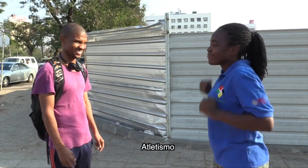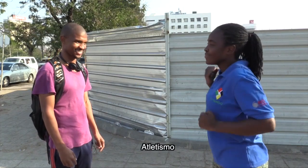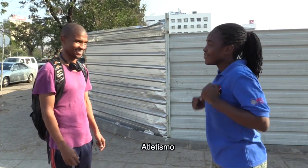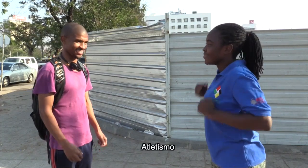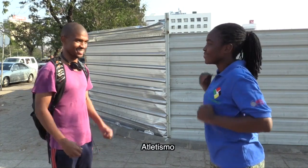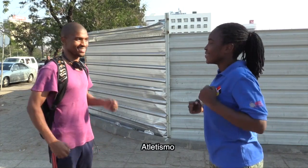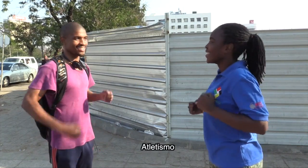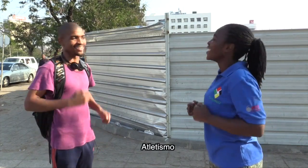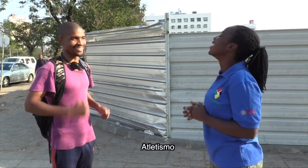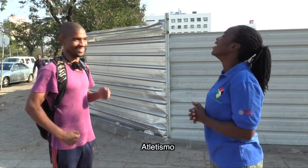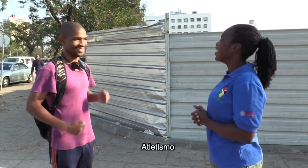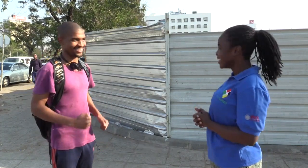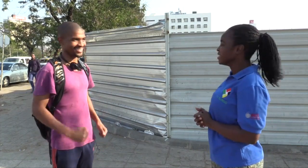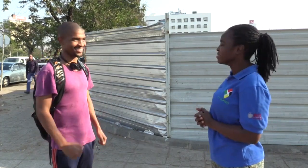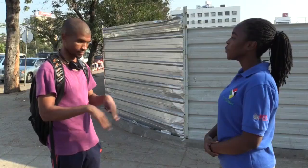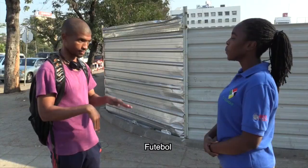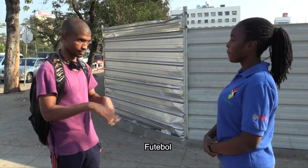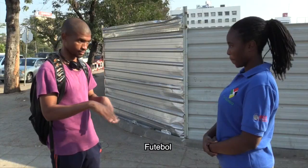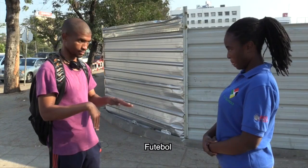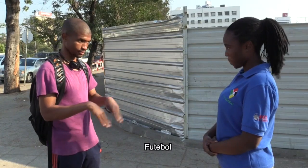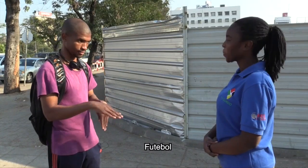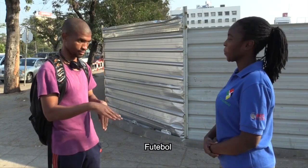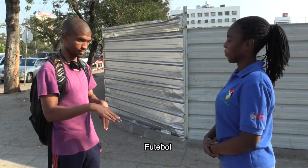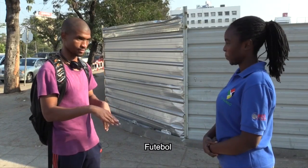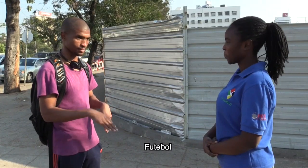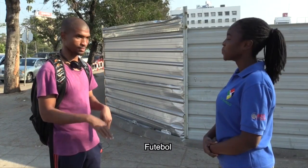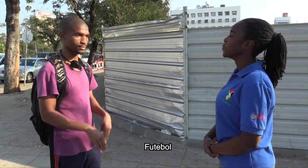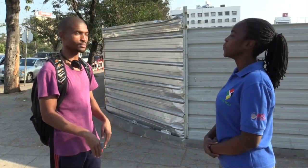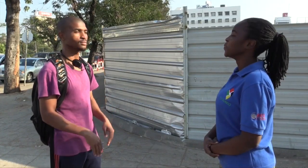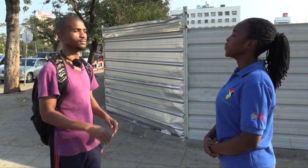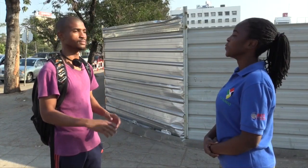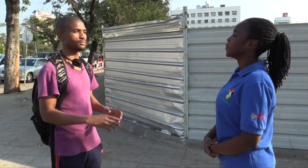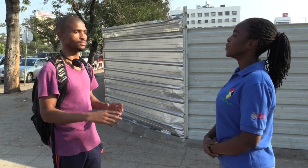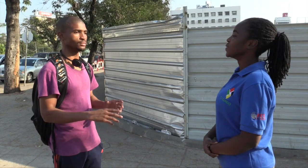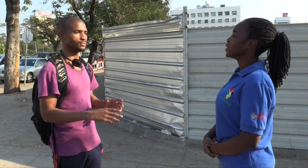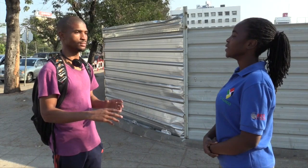ATLETISMO ATLETISMO FUTEBOL